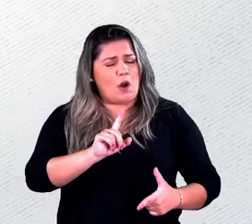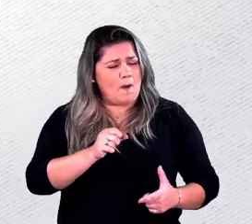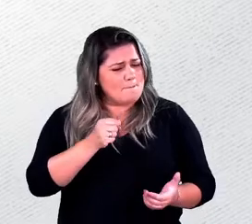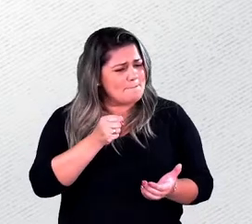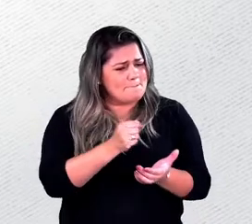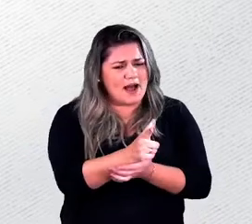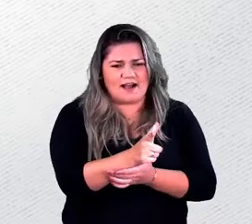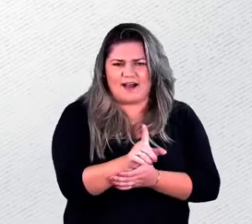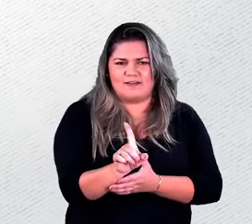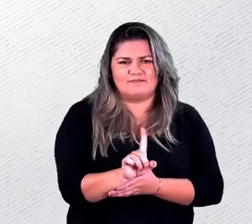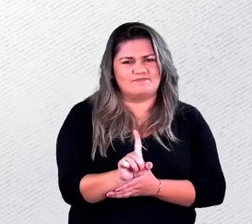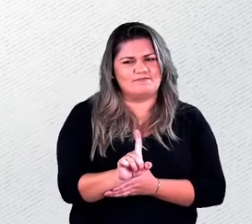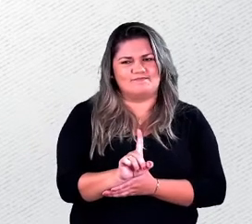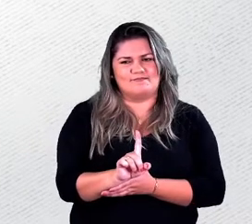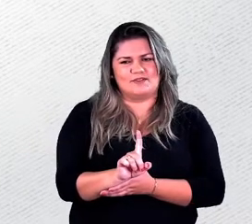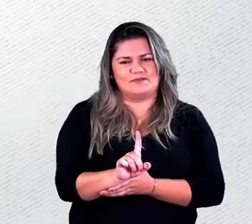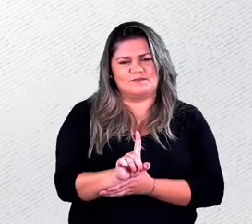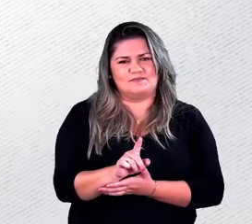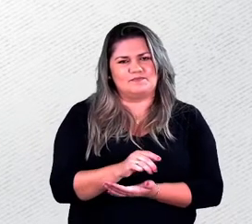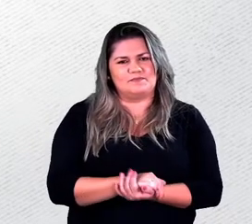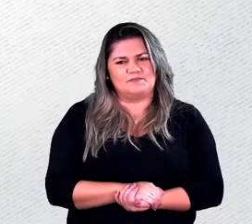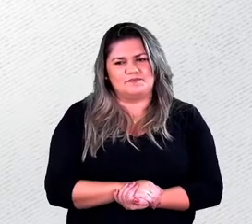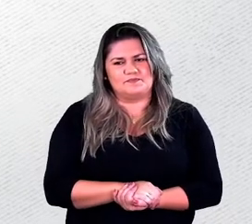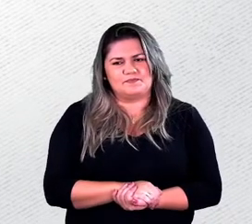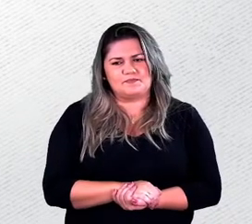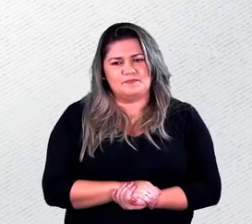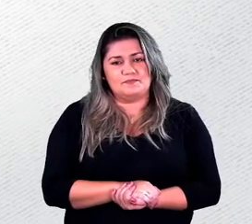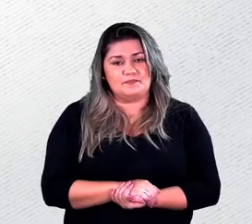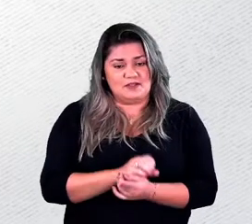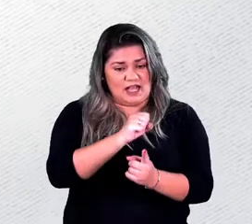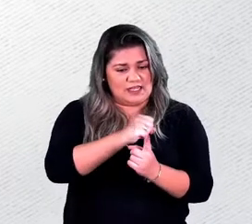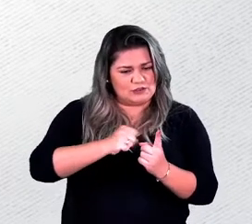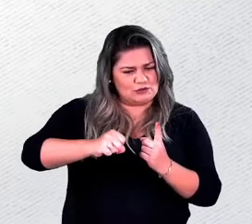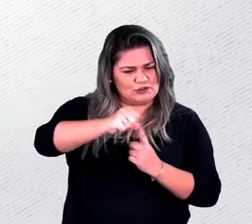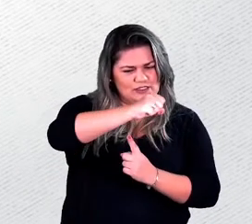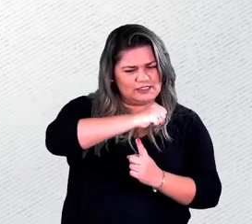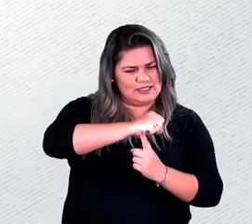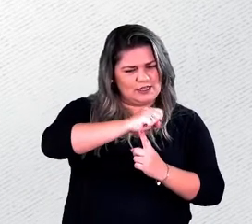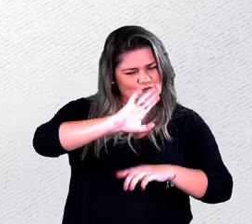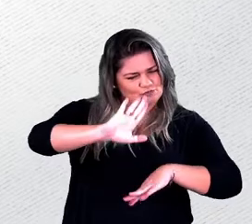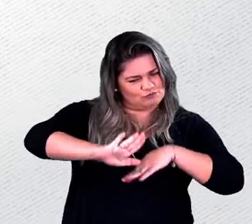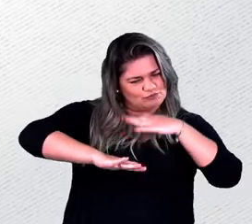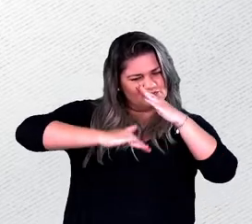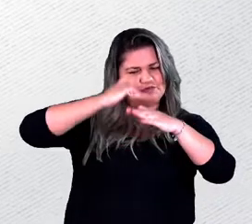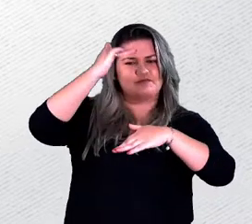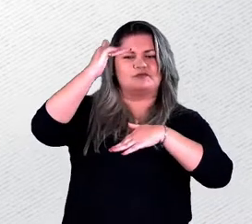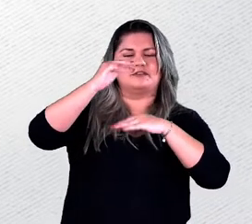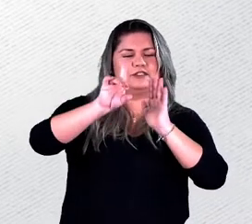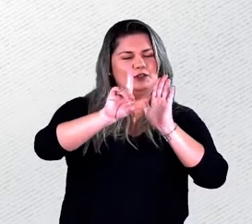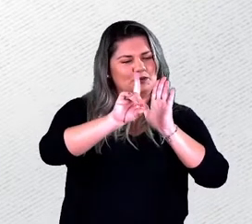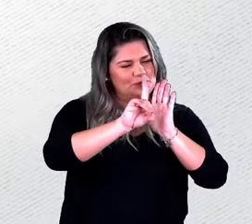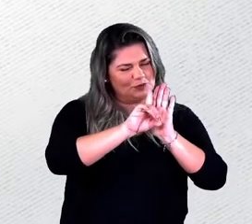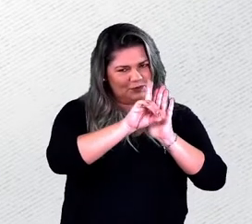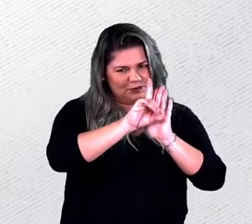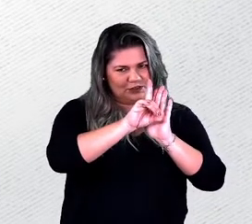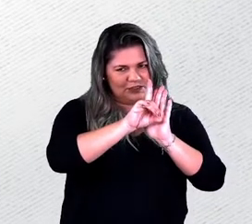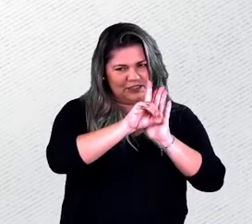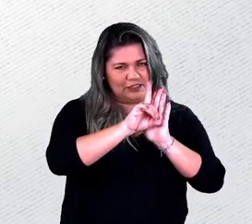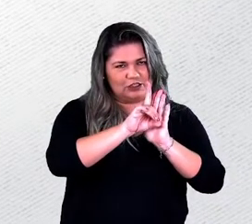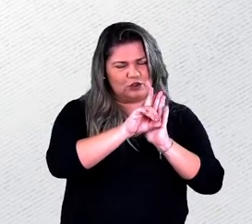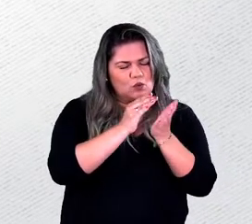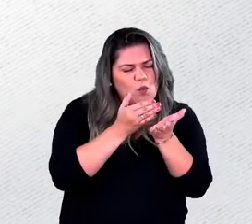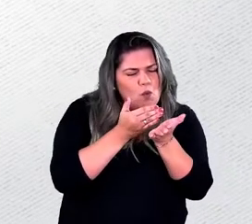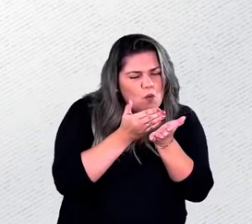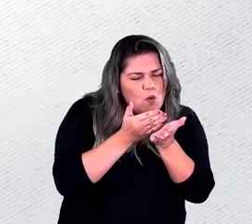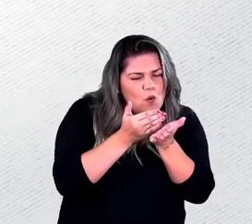e E aí e a sociedade evoluiu o direito iniciou